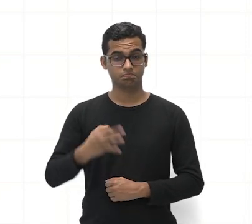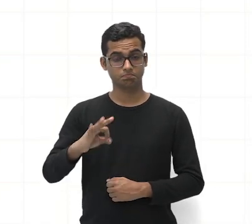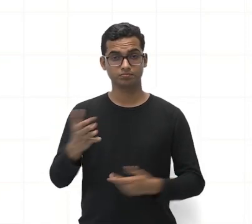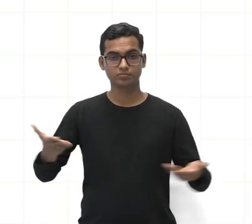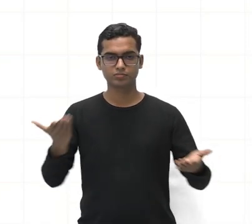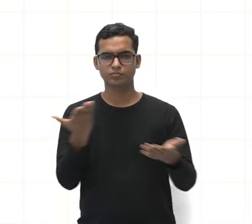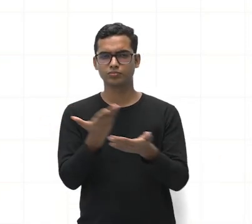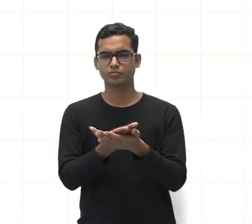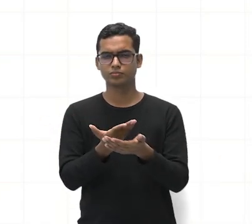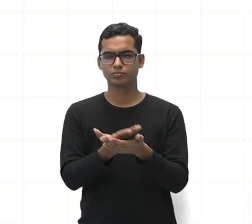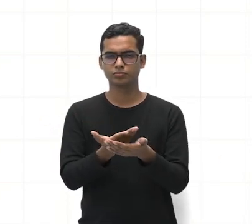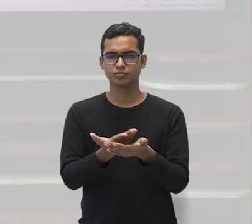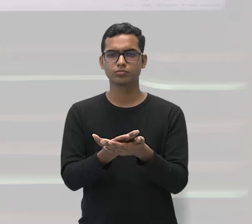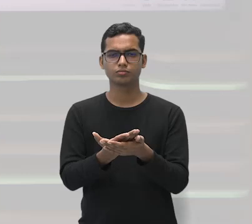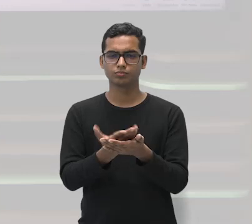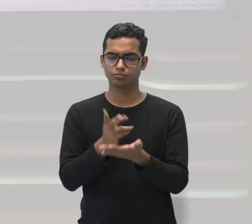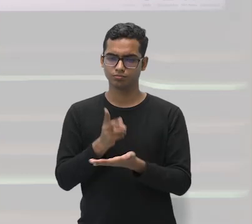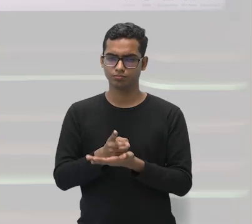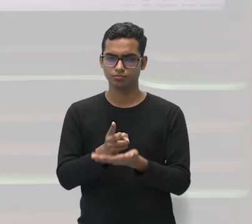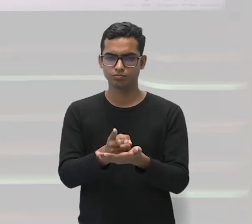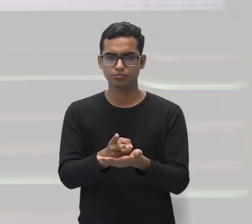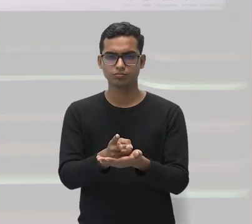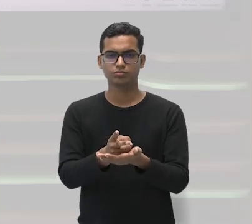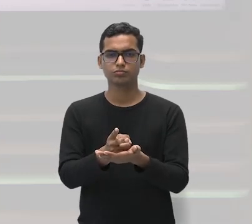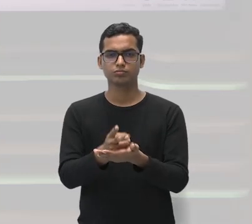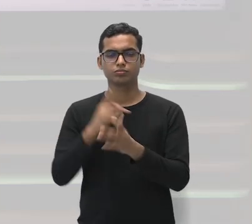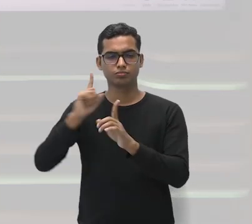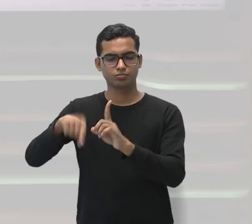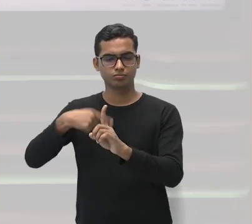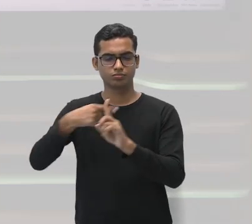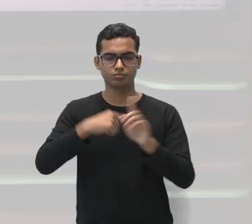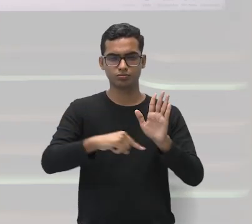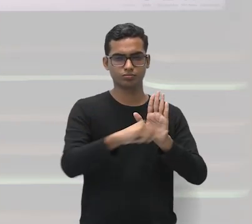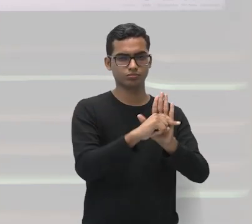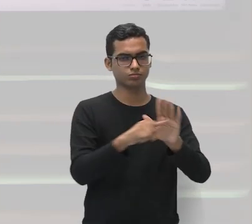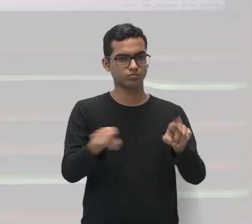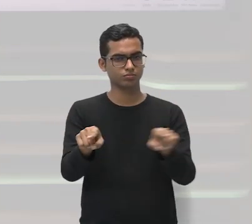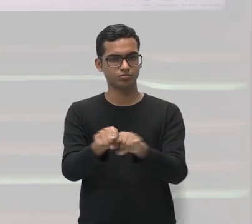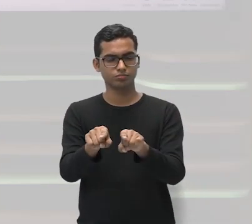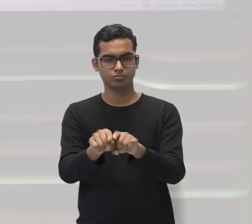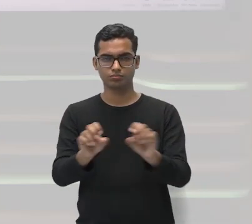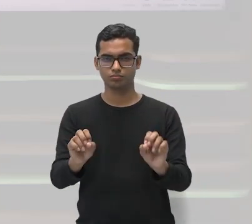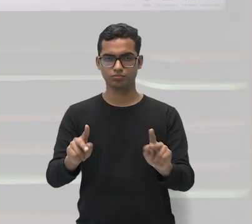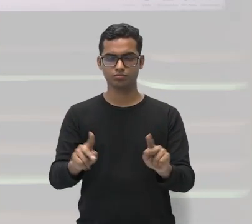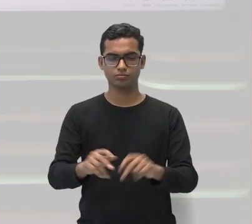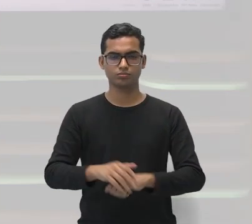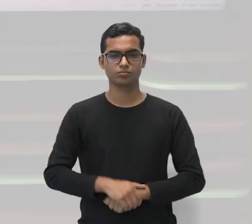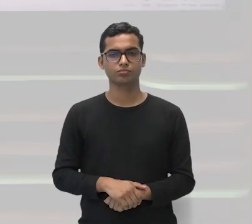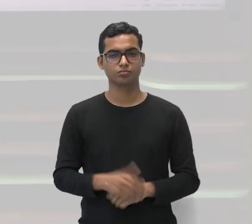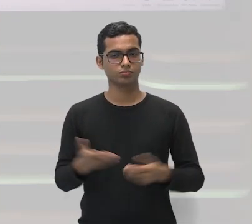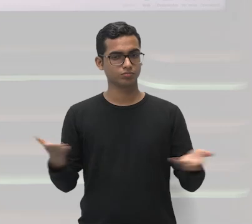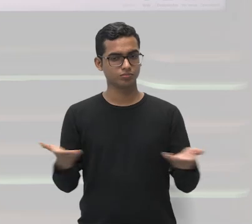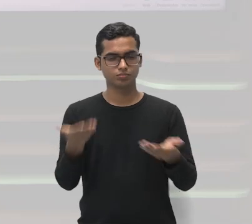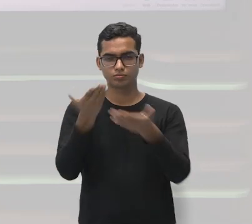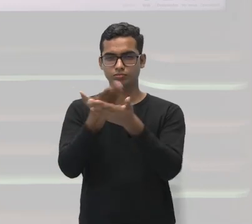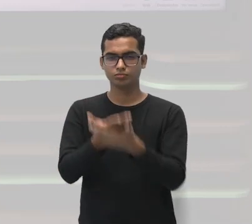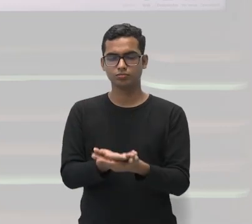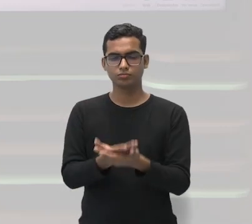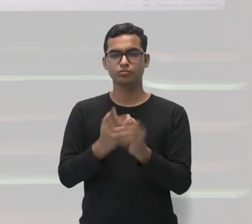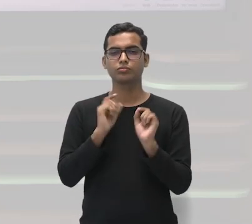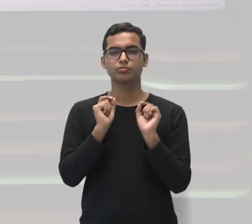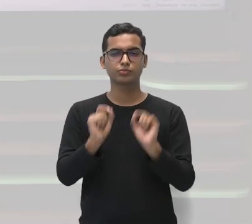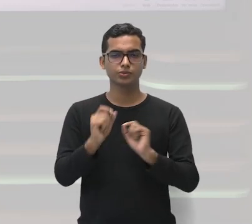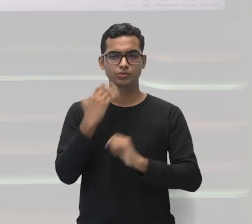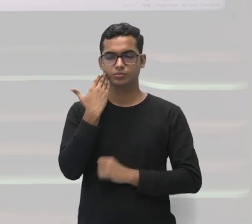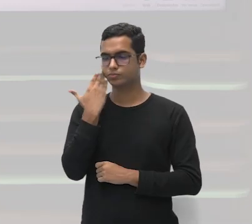aula aborda, nessa aula vamos abordar adição e subtração, tá bom? Então, vamos agora fazer a